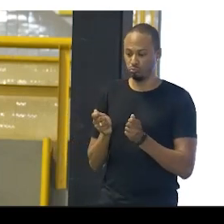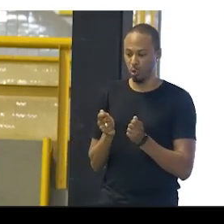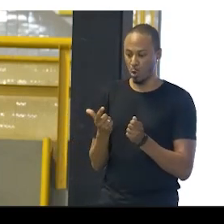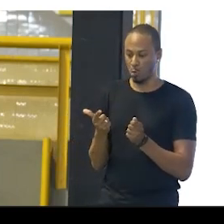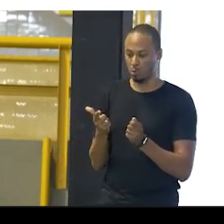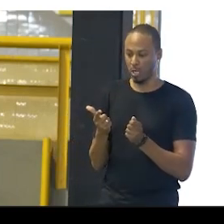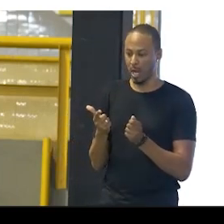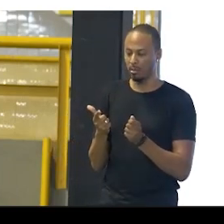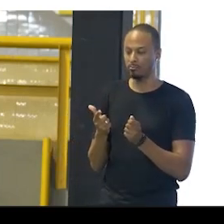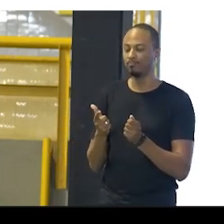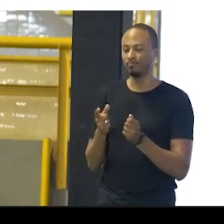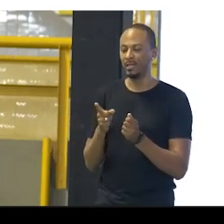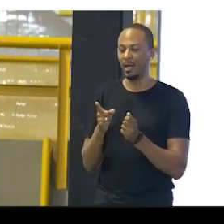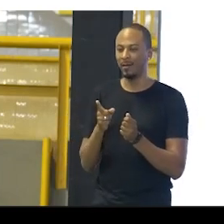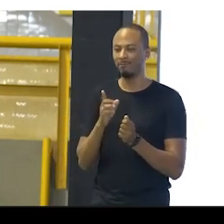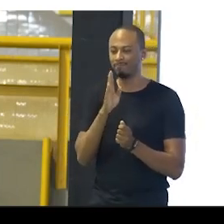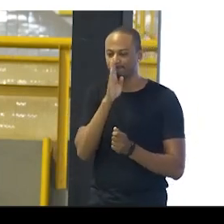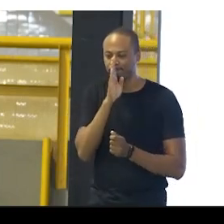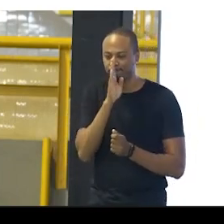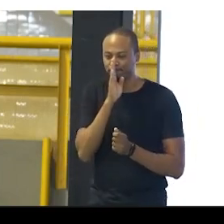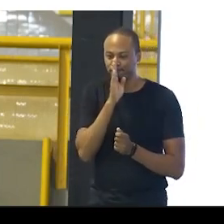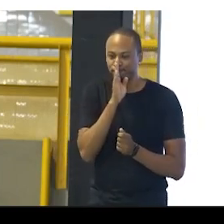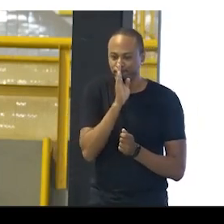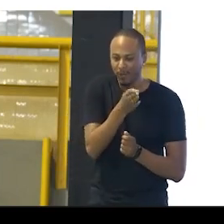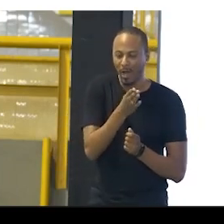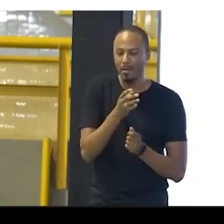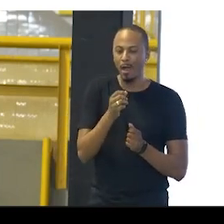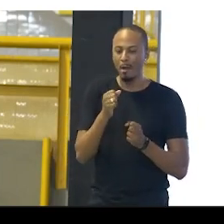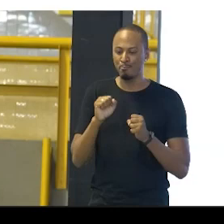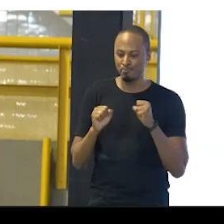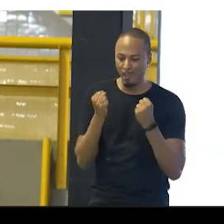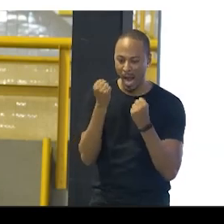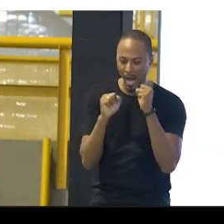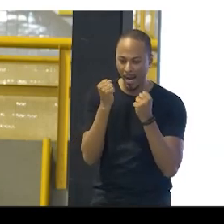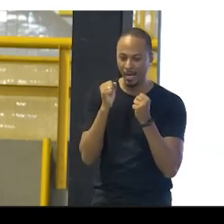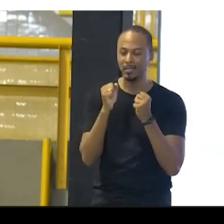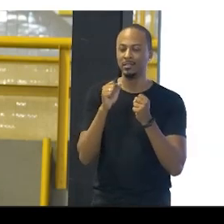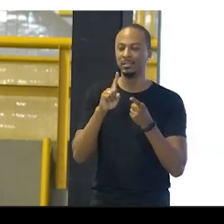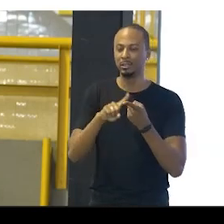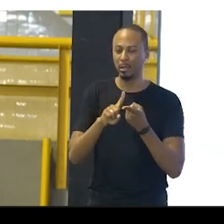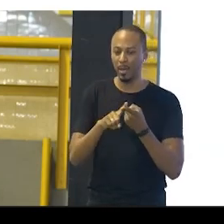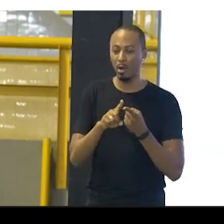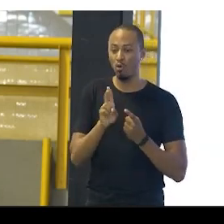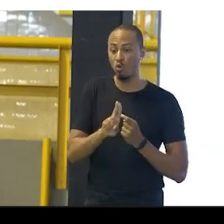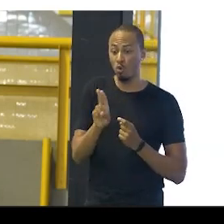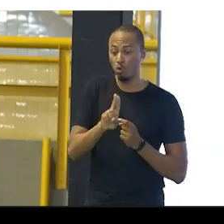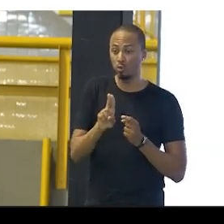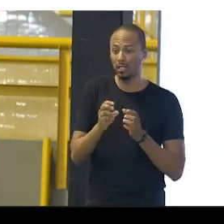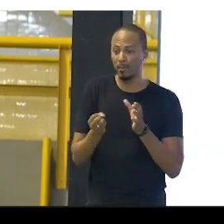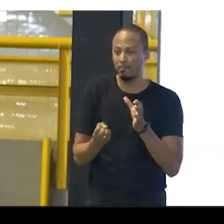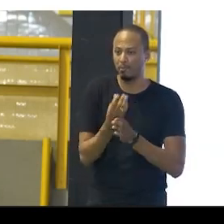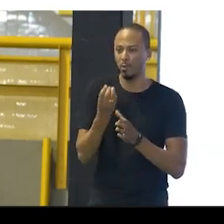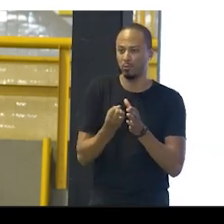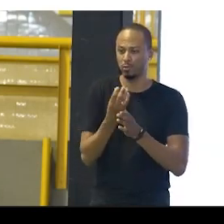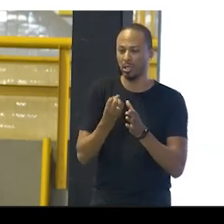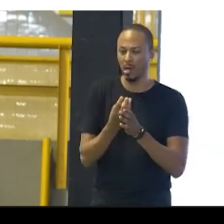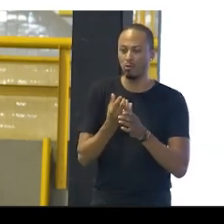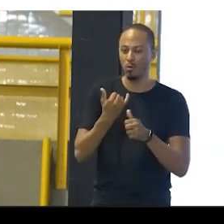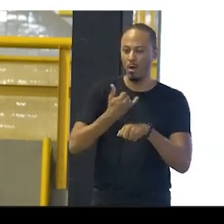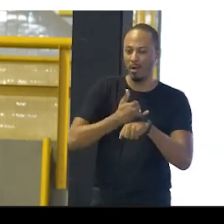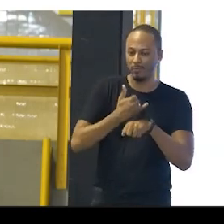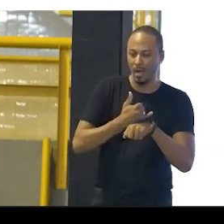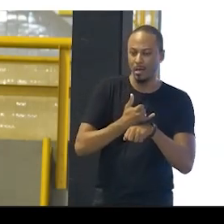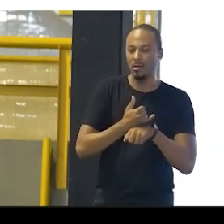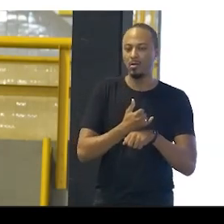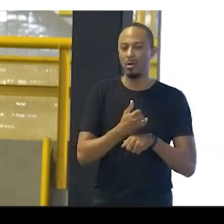indiretamente no aço, no maquinário que tem aço, que viabilizou a sua produção, tá? Você indiretamente no coque siderúrgico, você tem